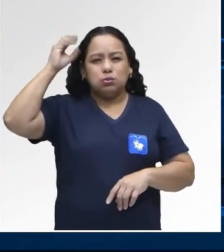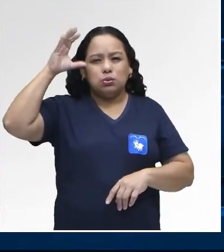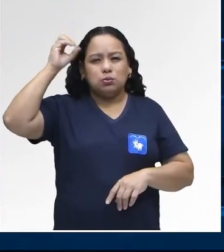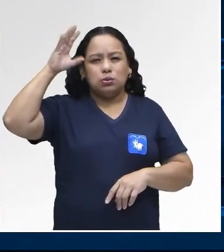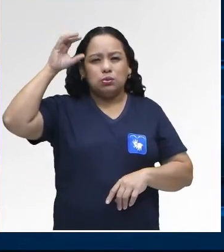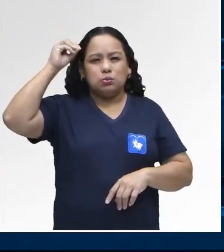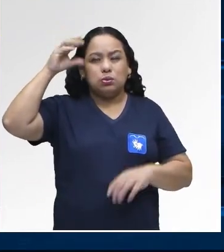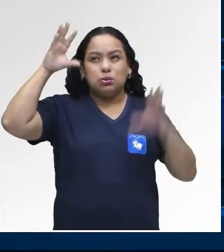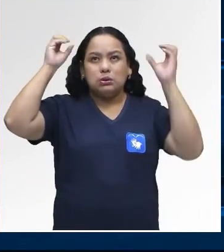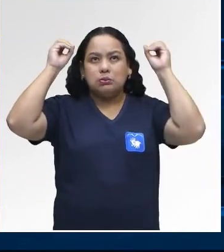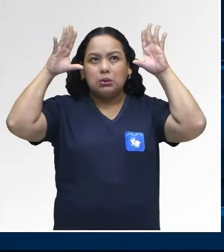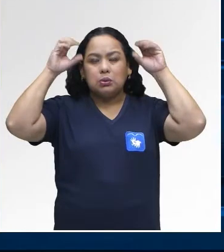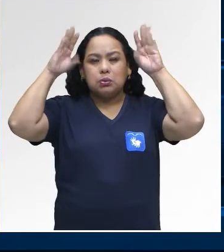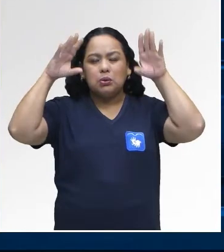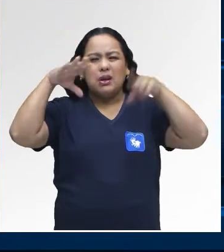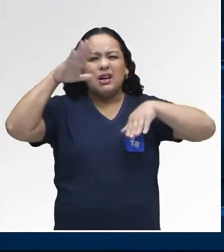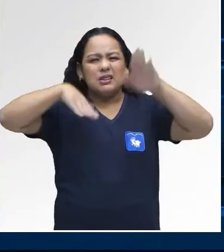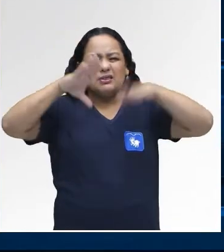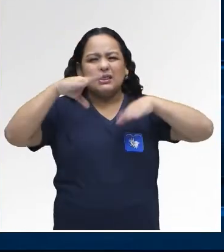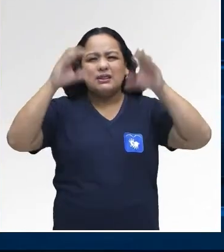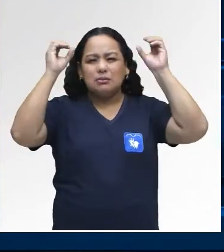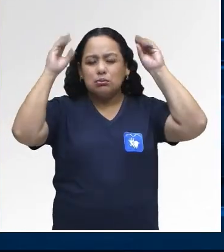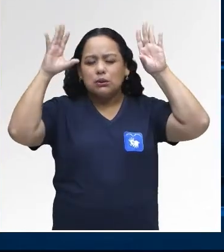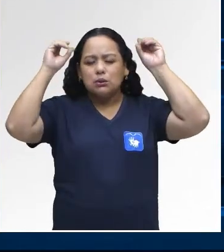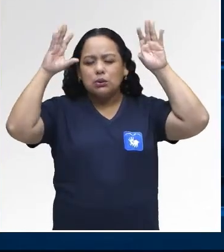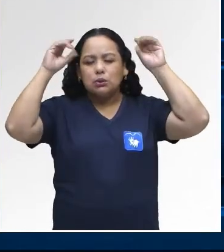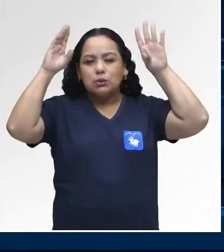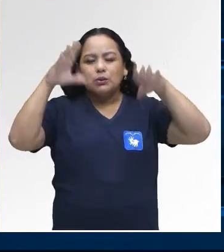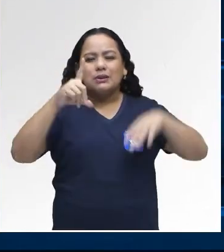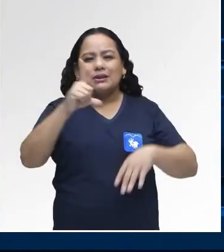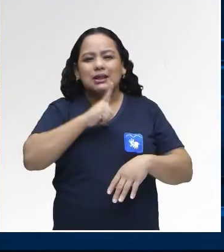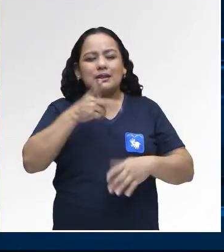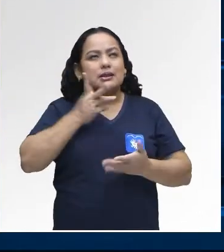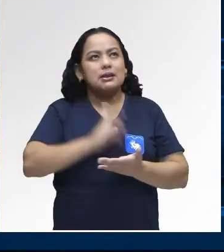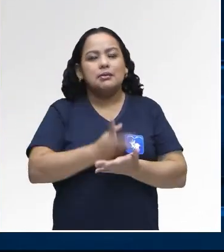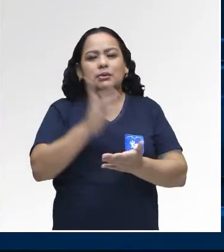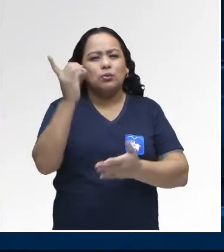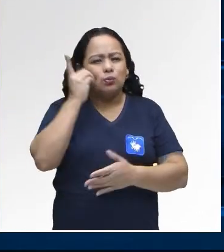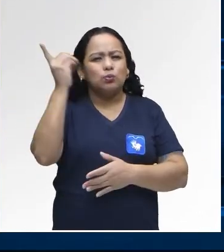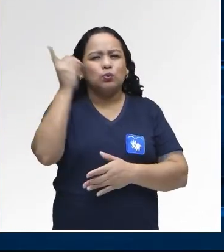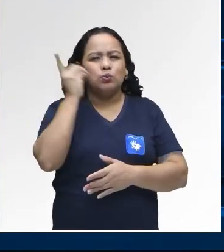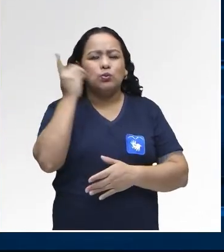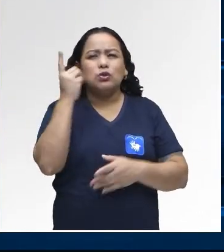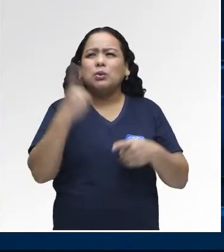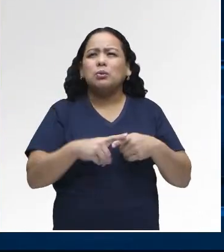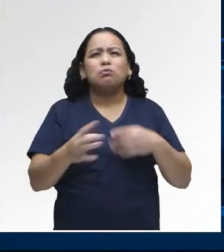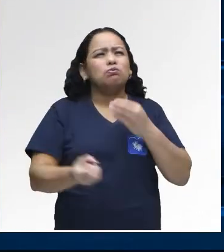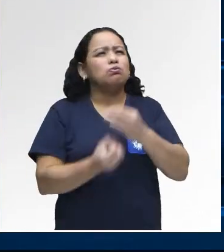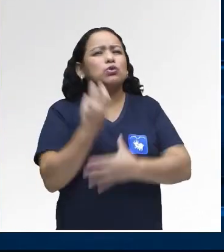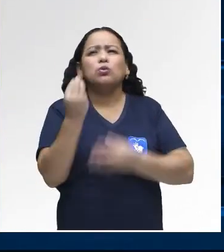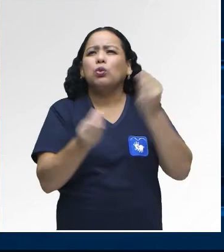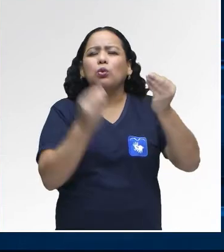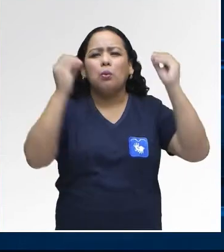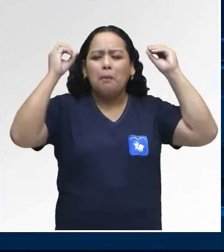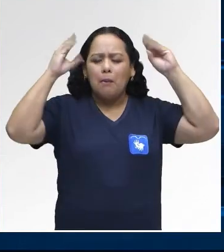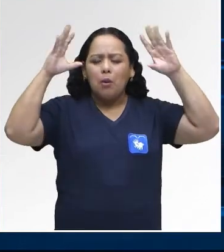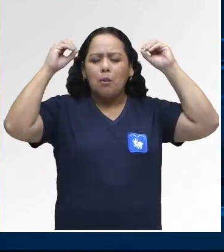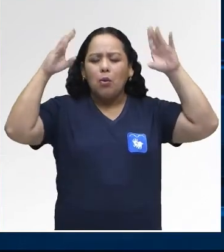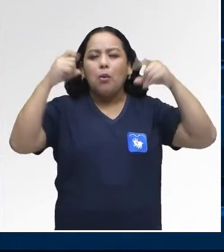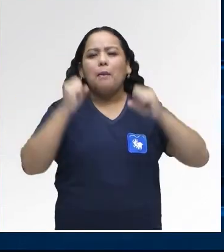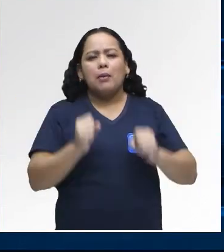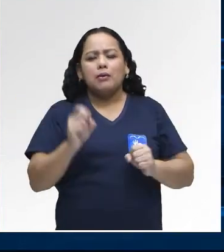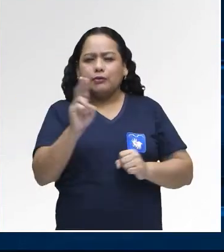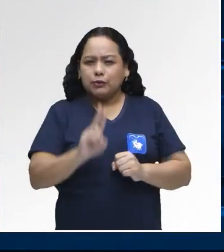às vezes tem uma dor de cabeça que está ali todos os dias e não sabe do que é. Pode ser do